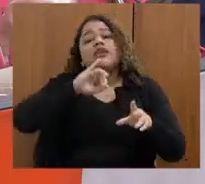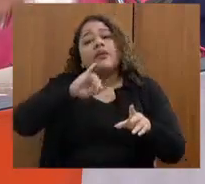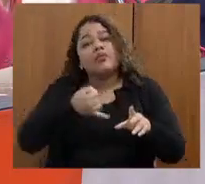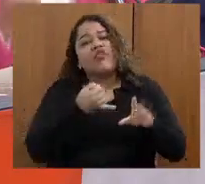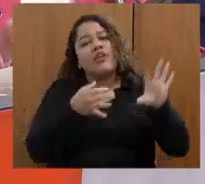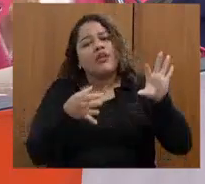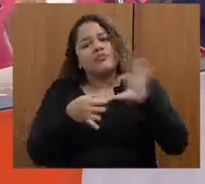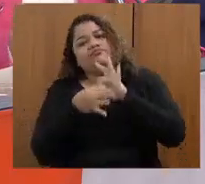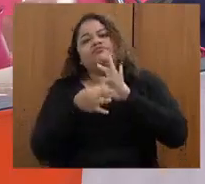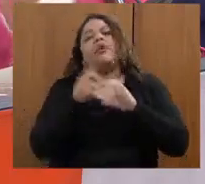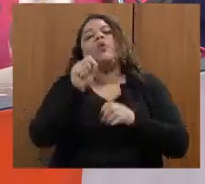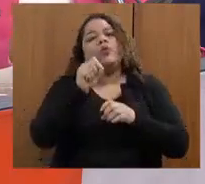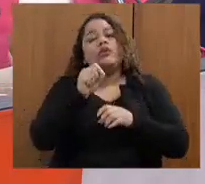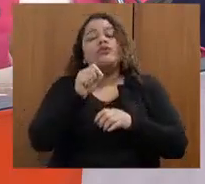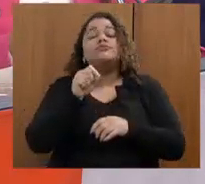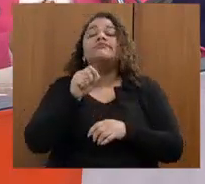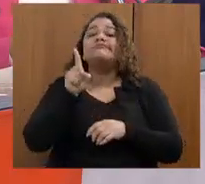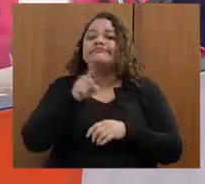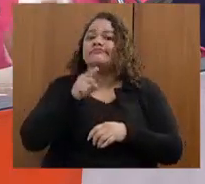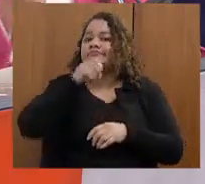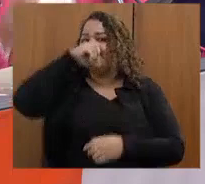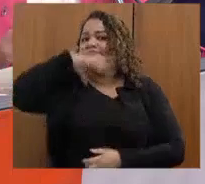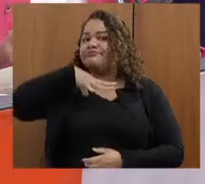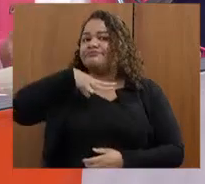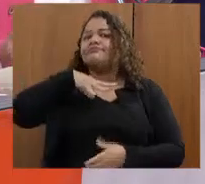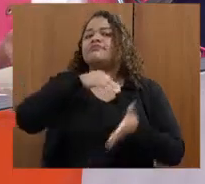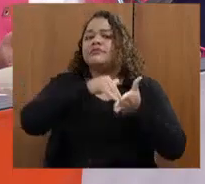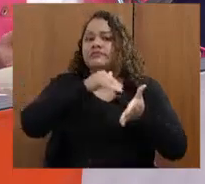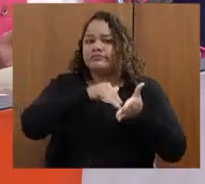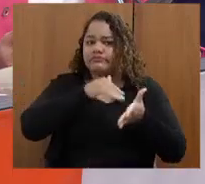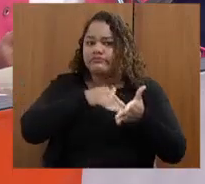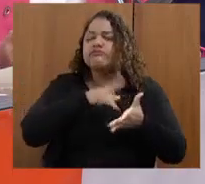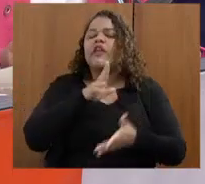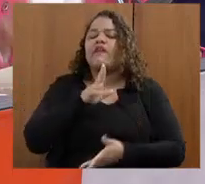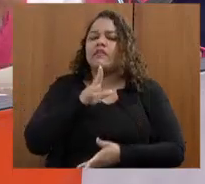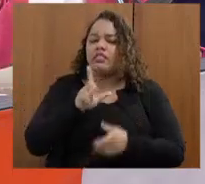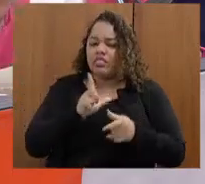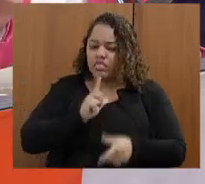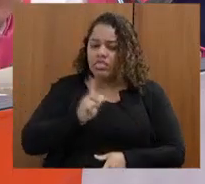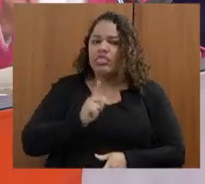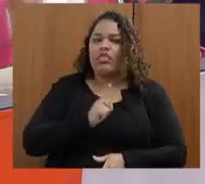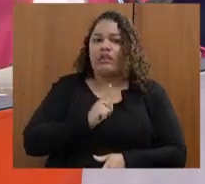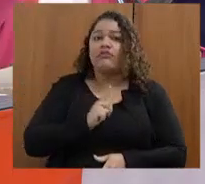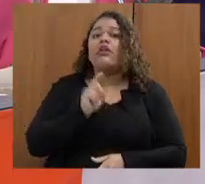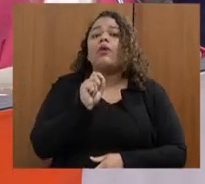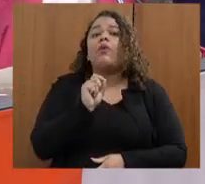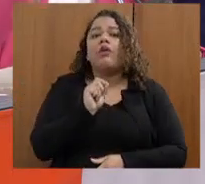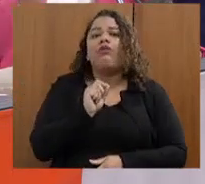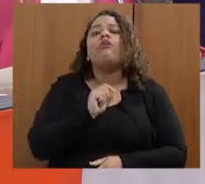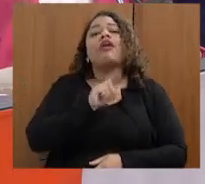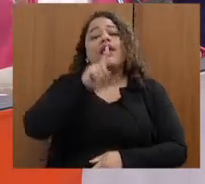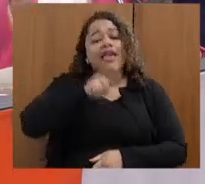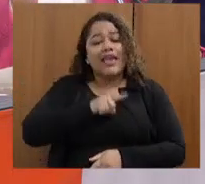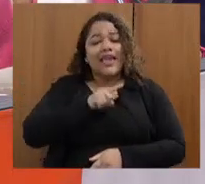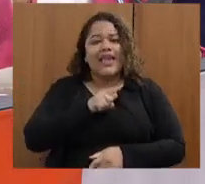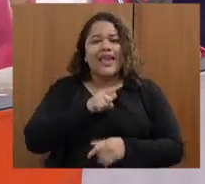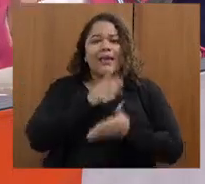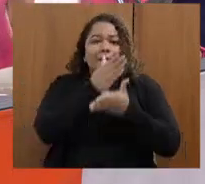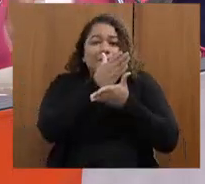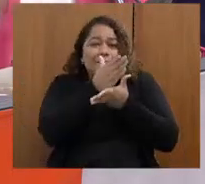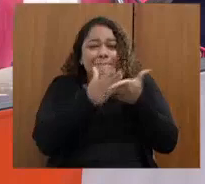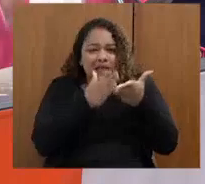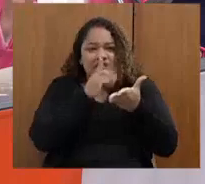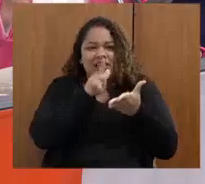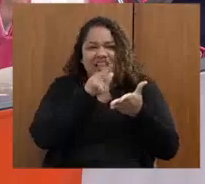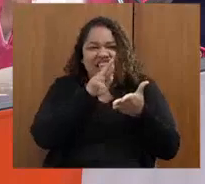uma situação muito abusiva que a secretaria de estado tem feito com os professores que é colocar parte da gratificação